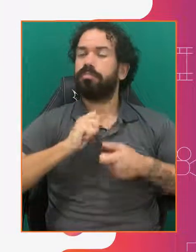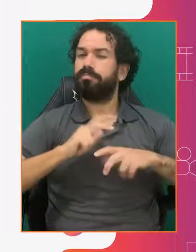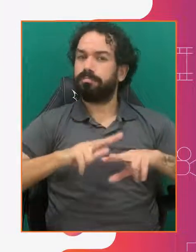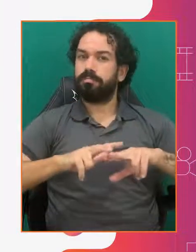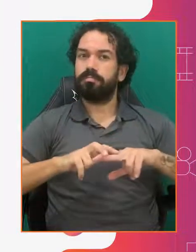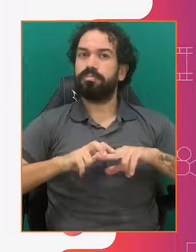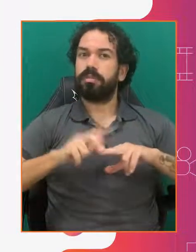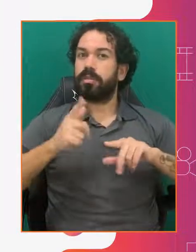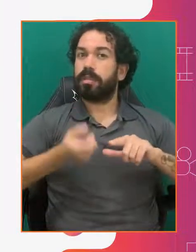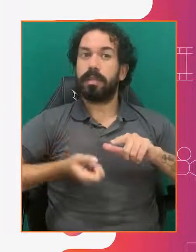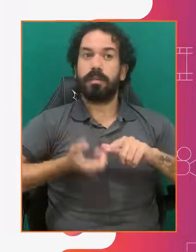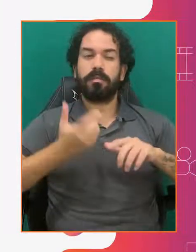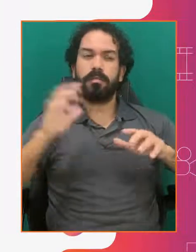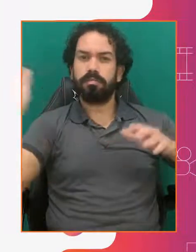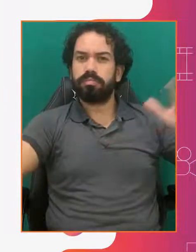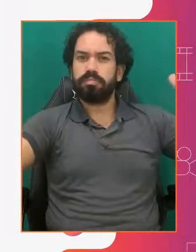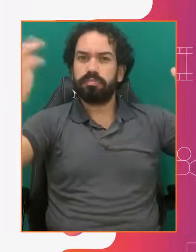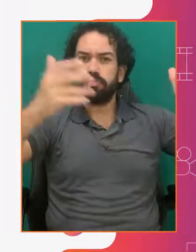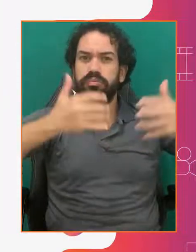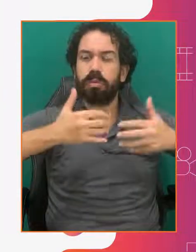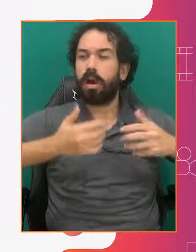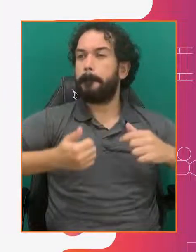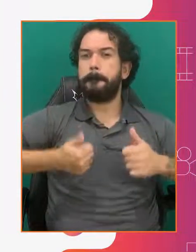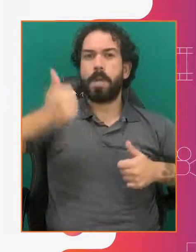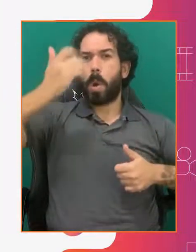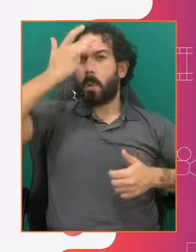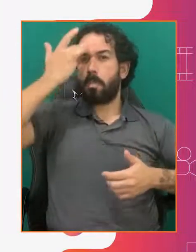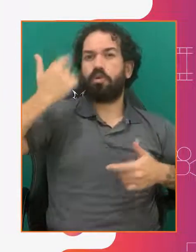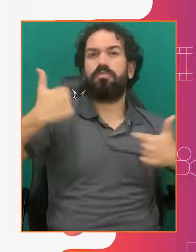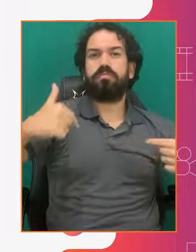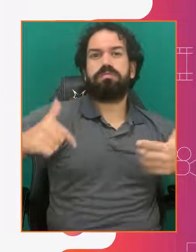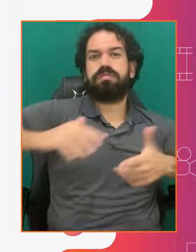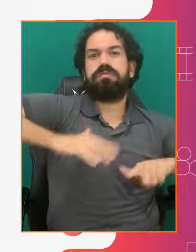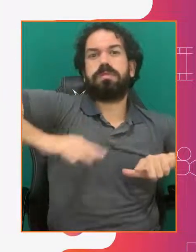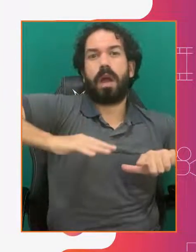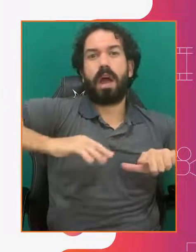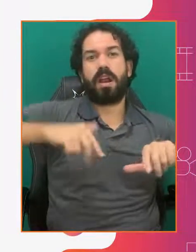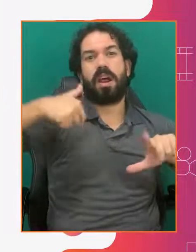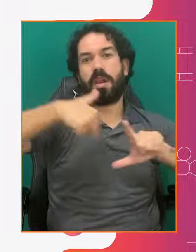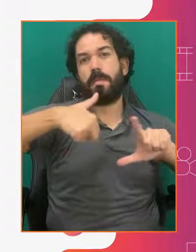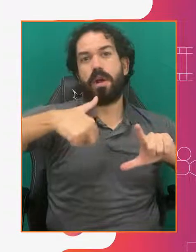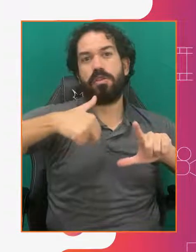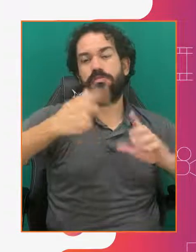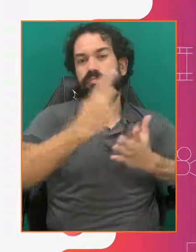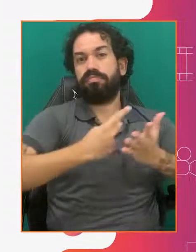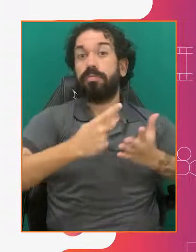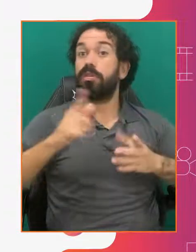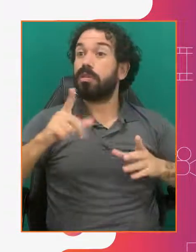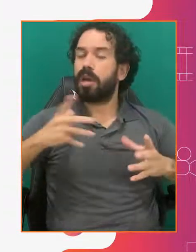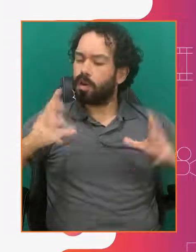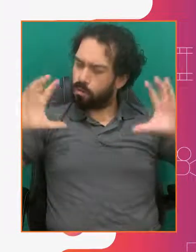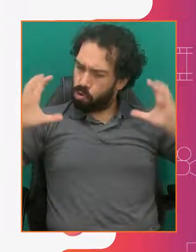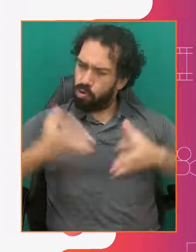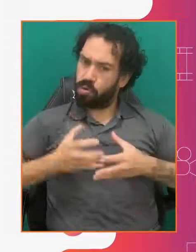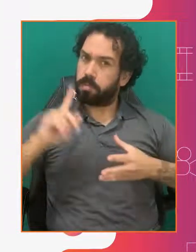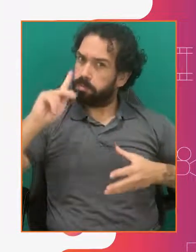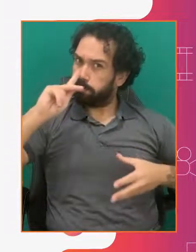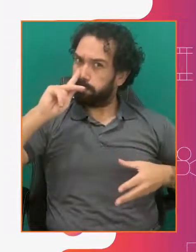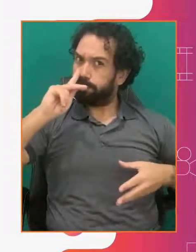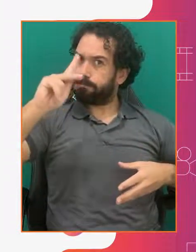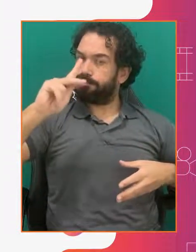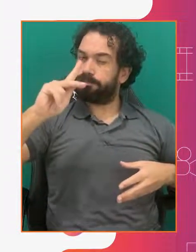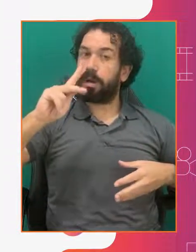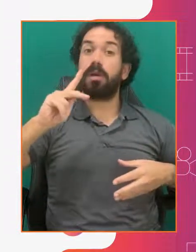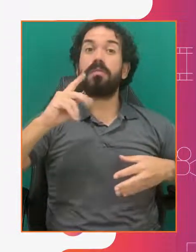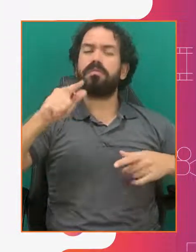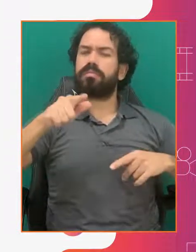eles reuniram os melhores animadores disponíveis no mercado para construir um time de peso